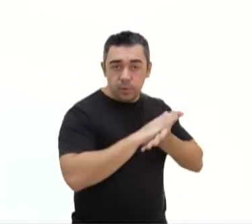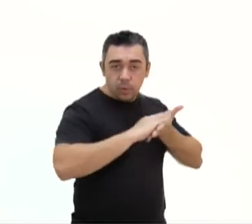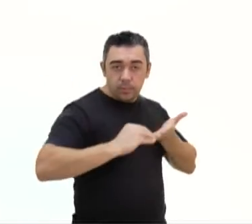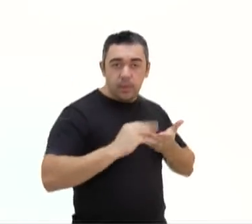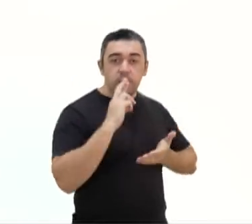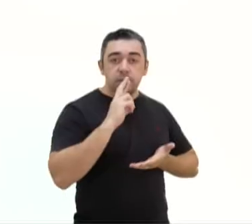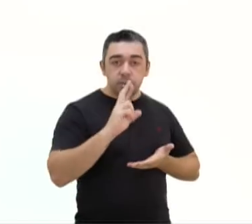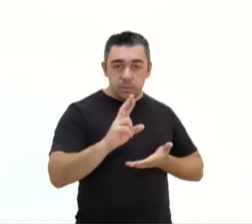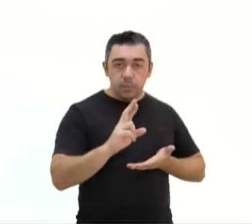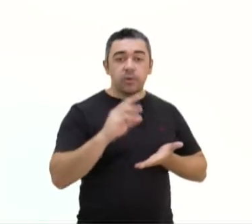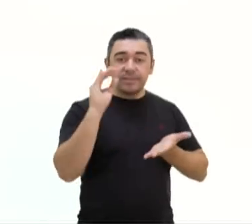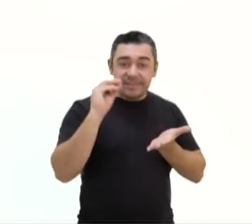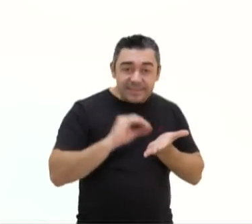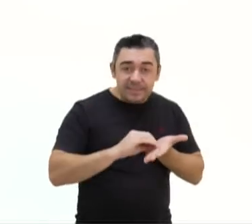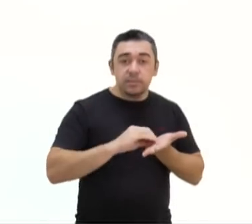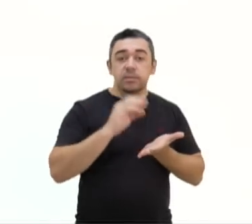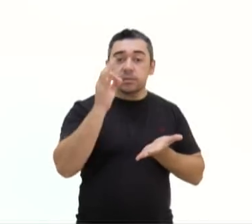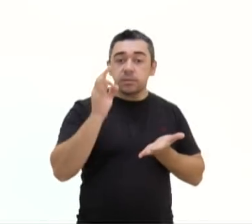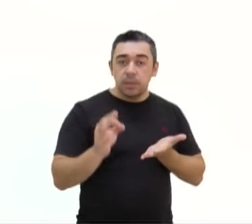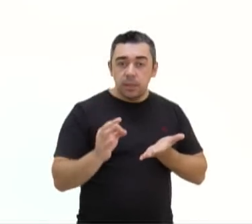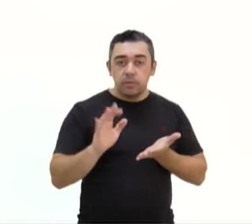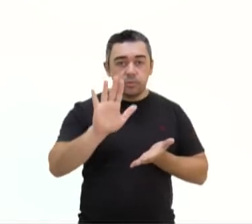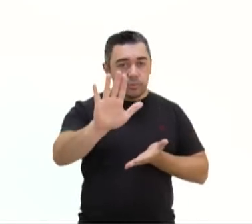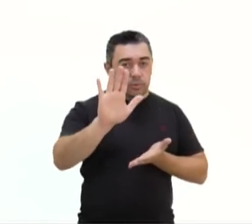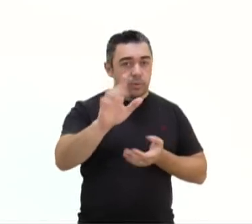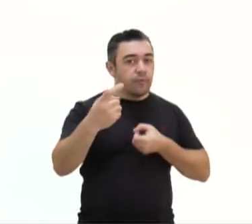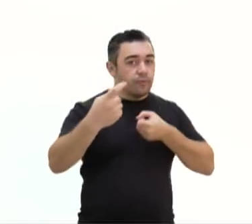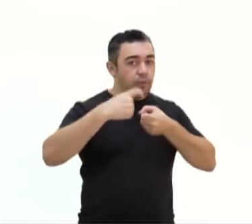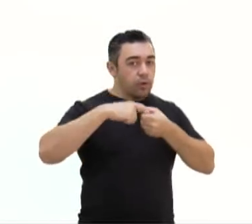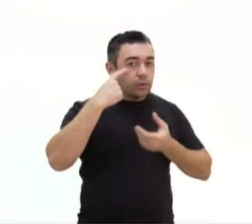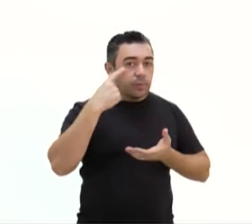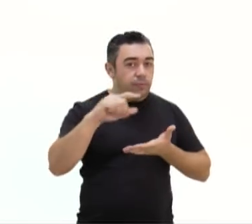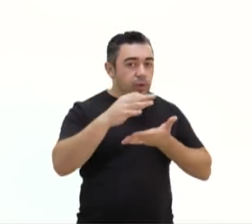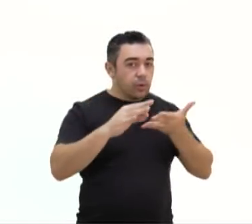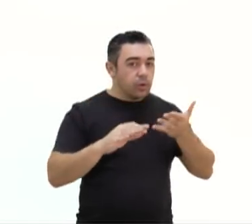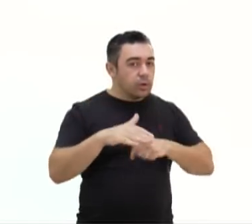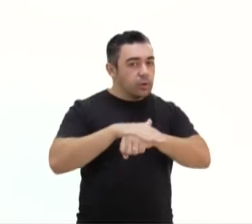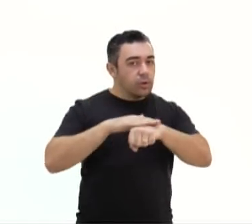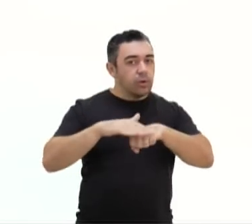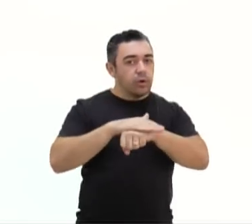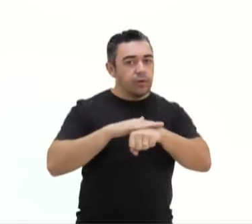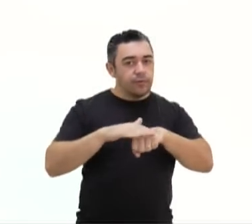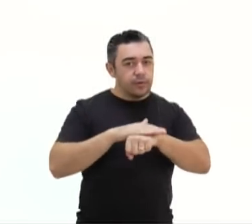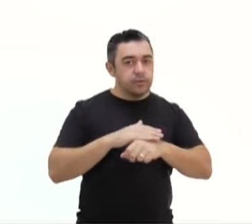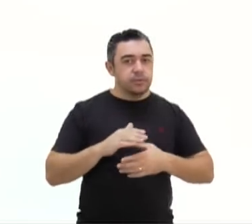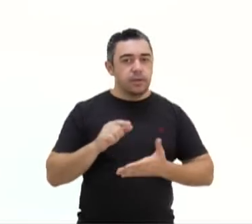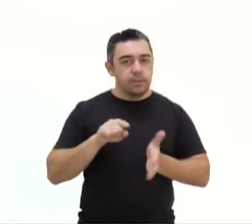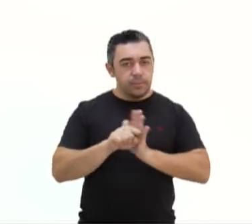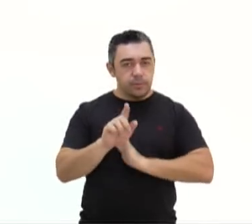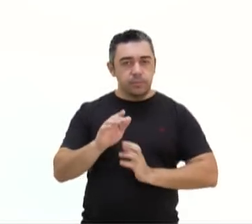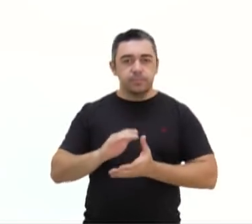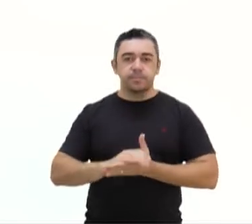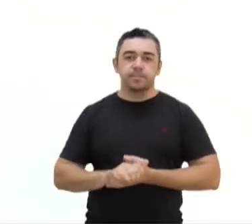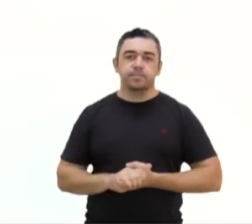uma alternativa correta e já já a gente volta para conversar sobre esta questão do quiz.